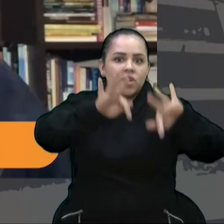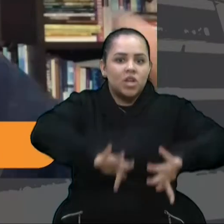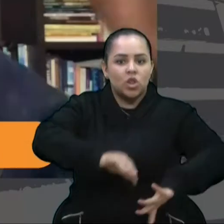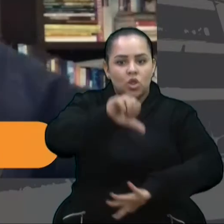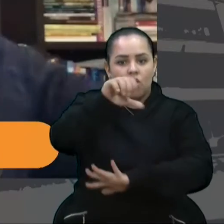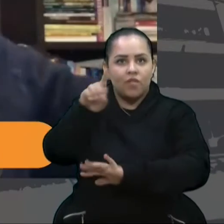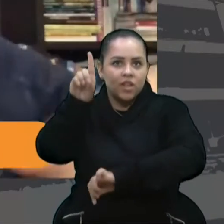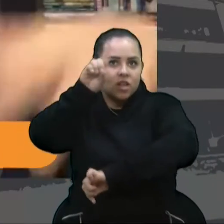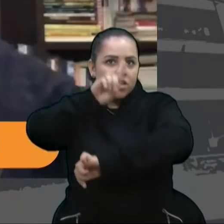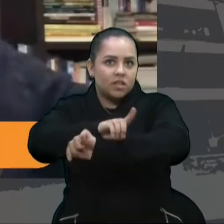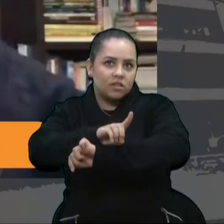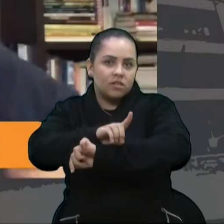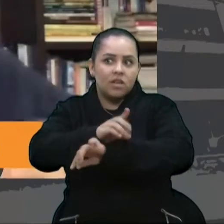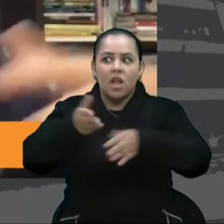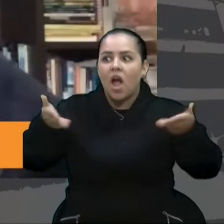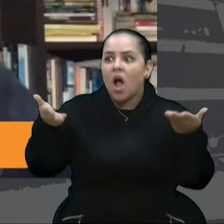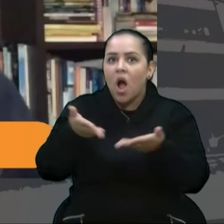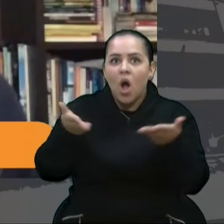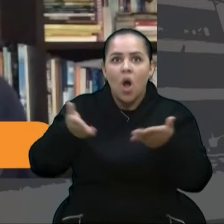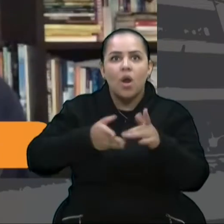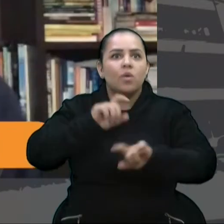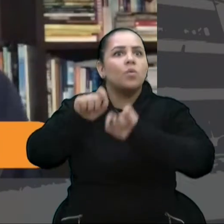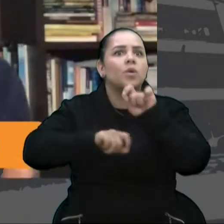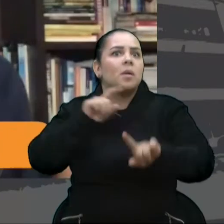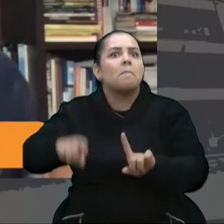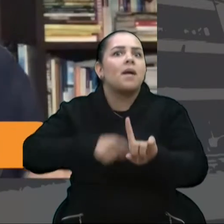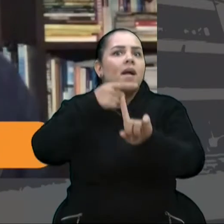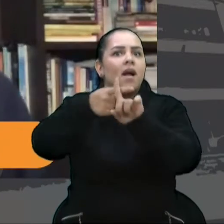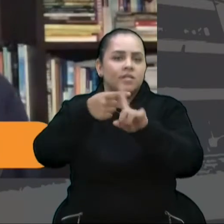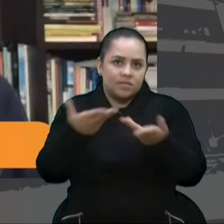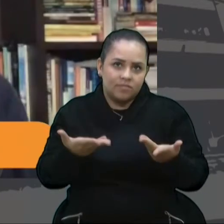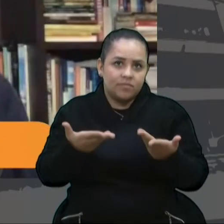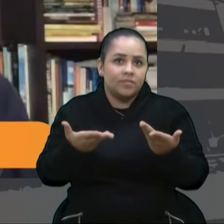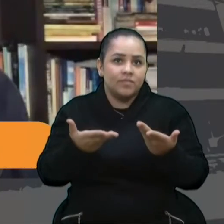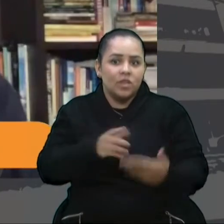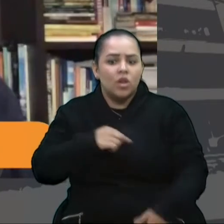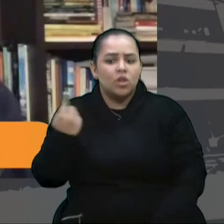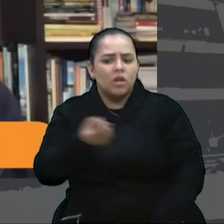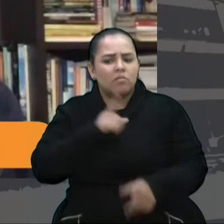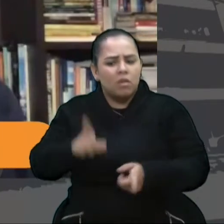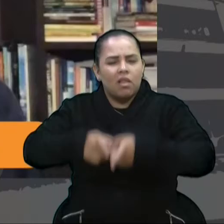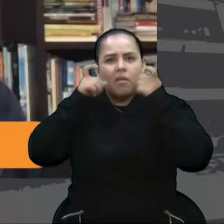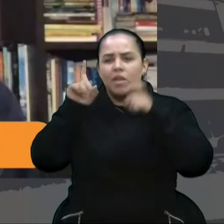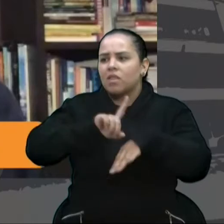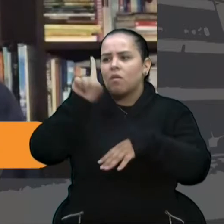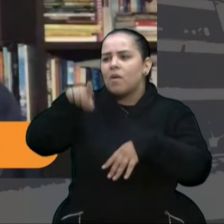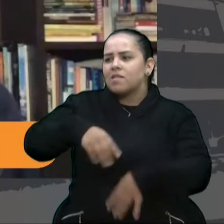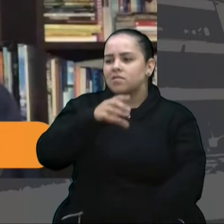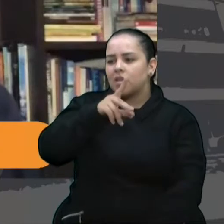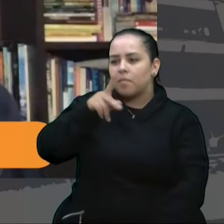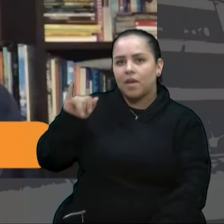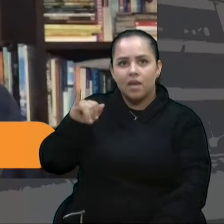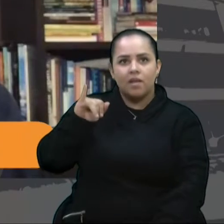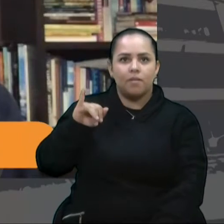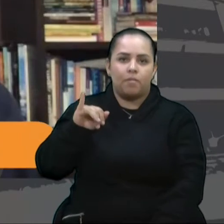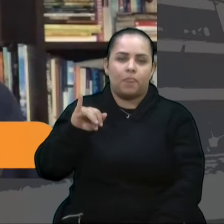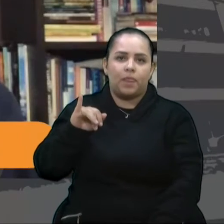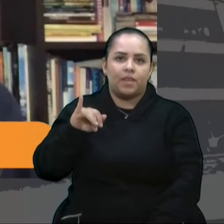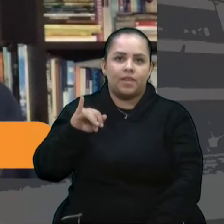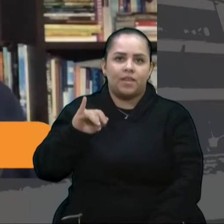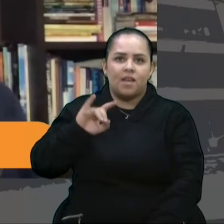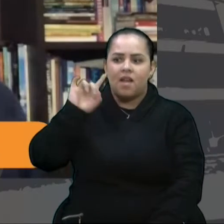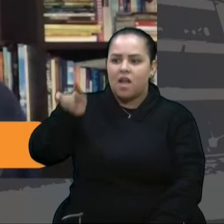e vai ficar aí agora. O que mais que vem? Né? Porque o que a gente nota, isso não é uma CPI, é uma inquisição. É